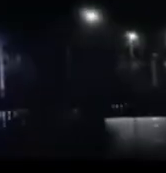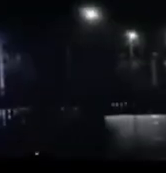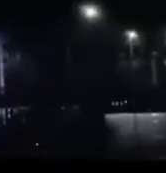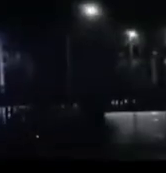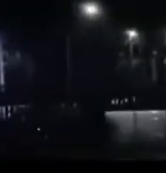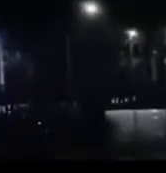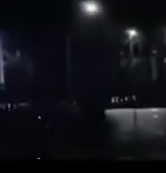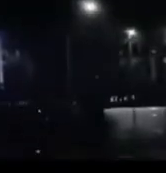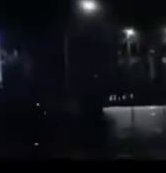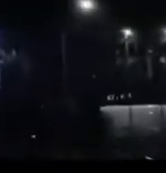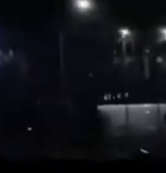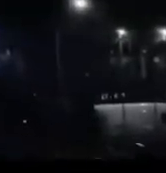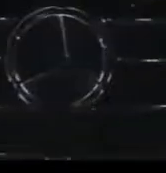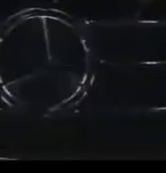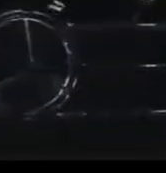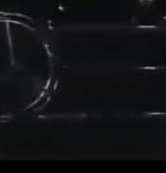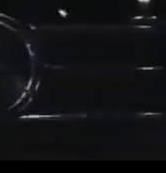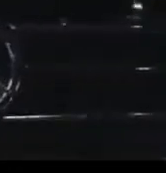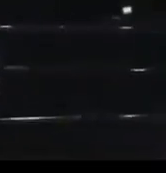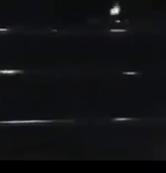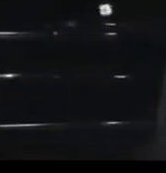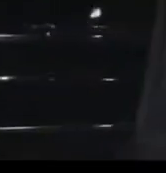E aí